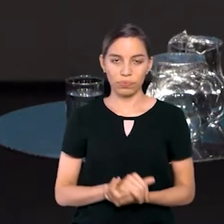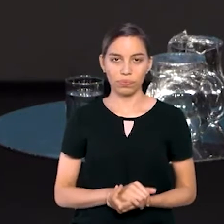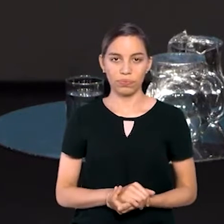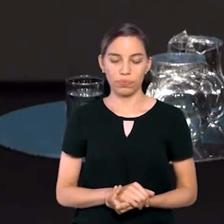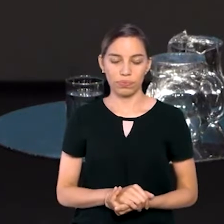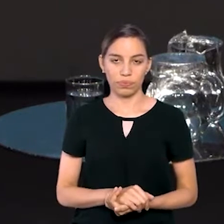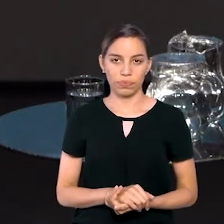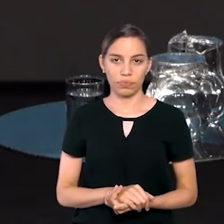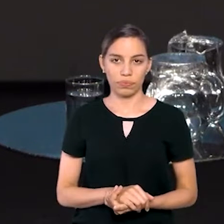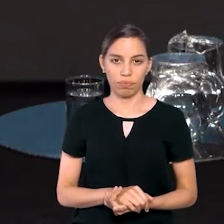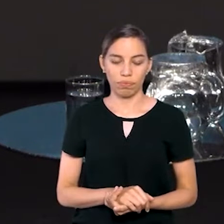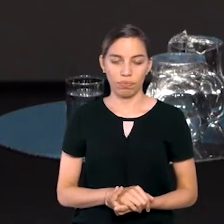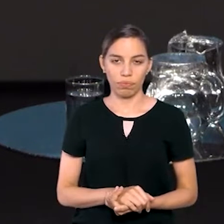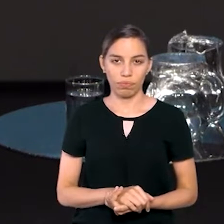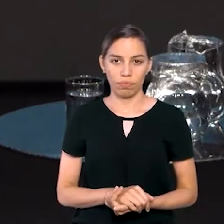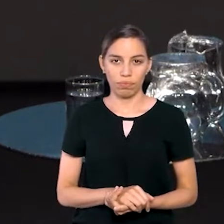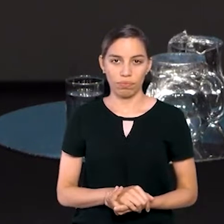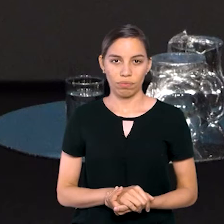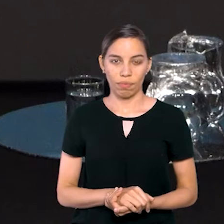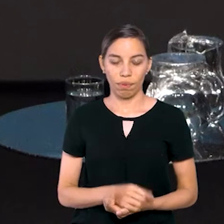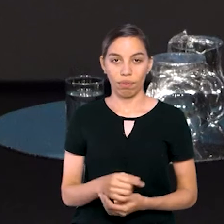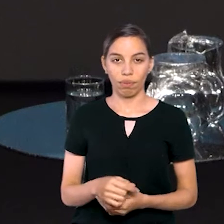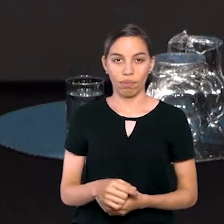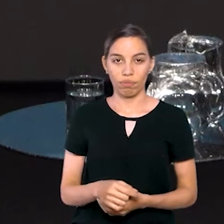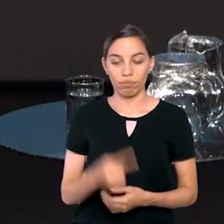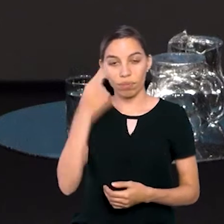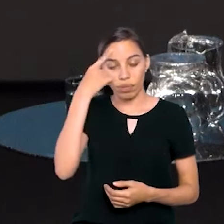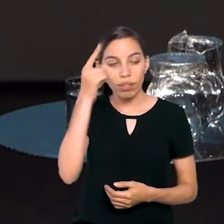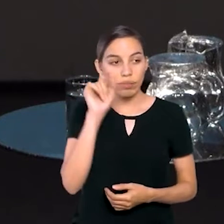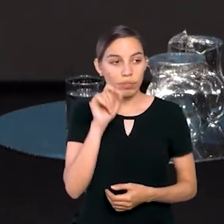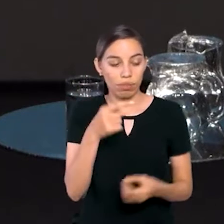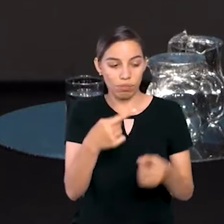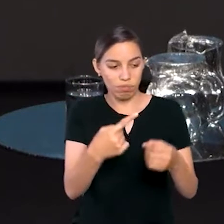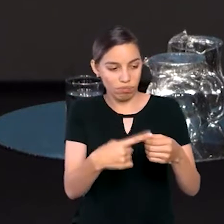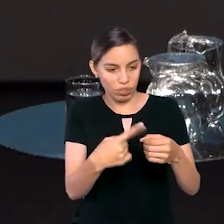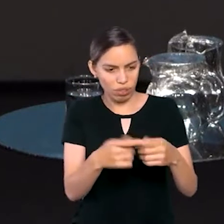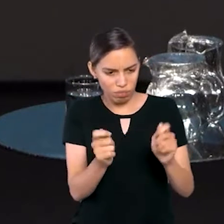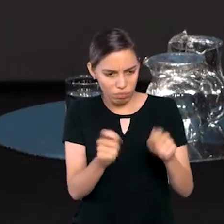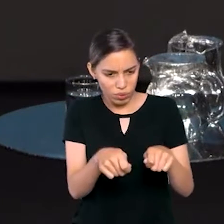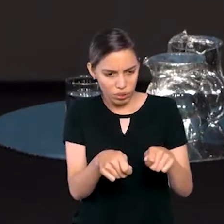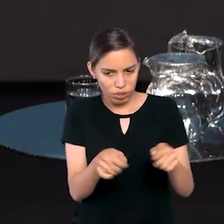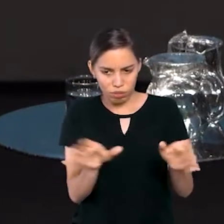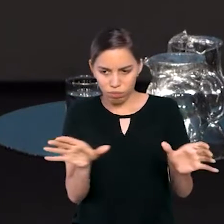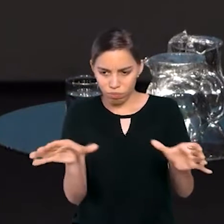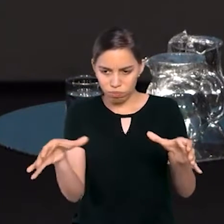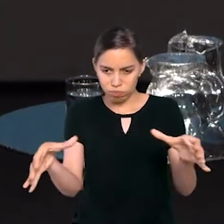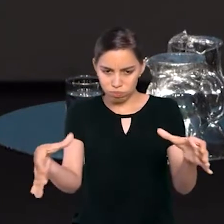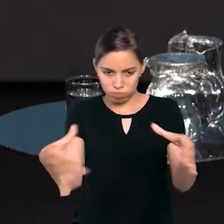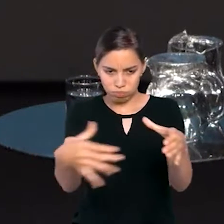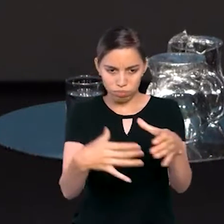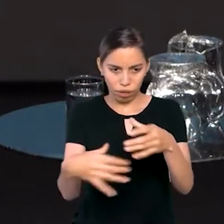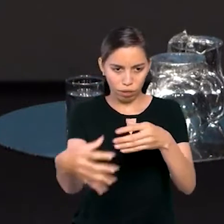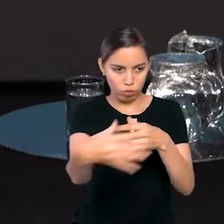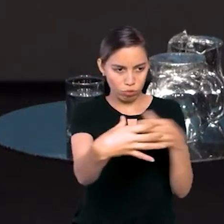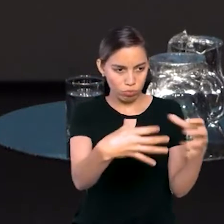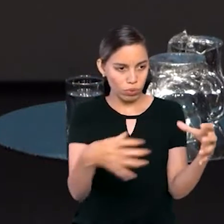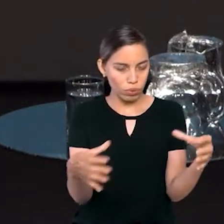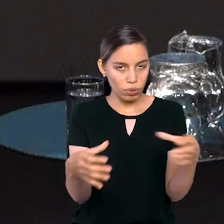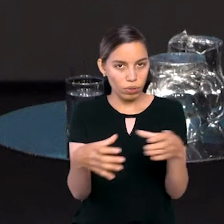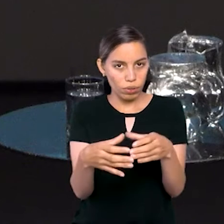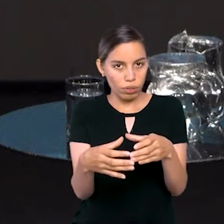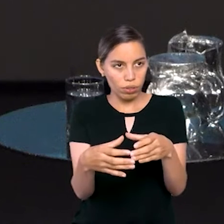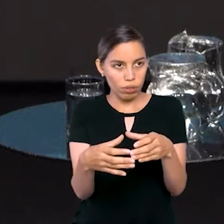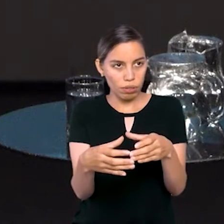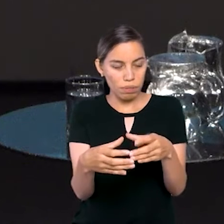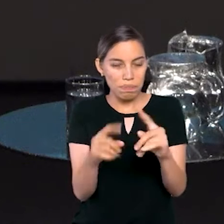A ideia de que as cidades nos reúnem, ela é uma ideia muito acolhedora, mas ela está sendo muito difícil